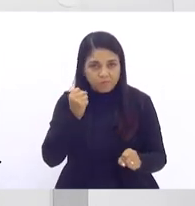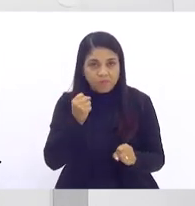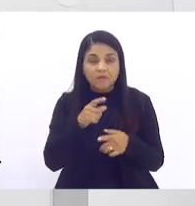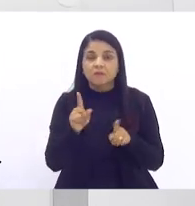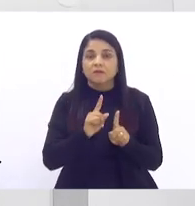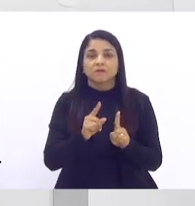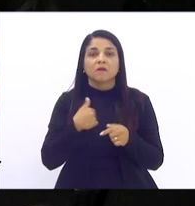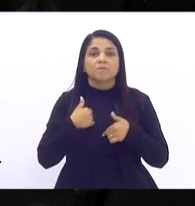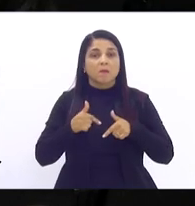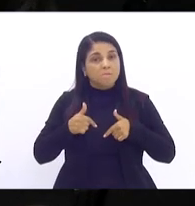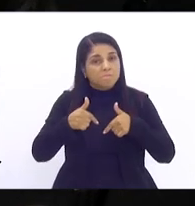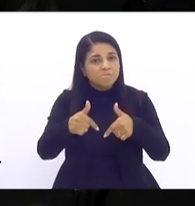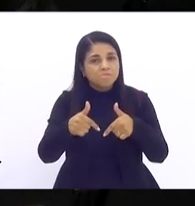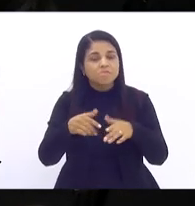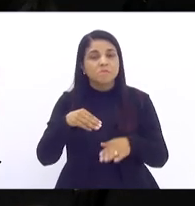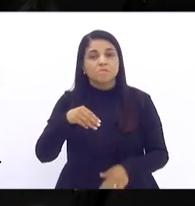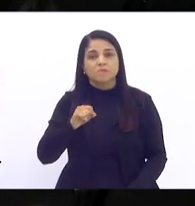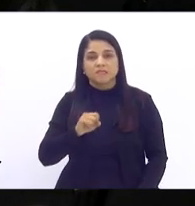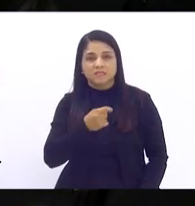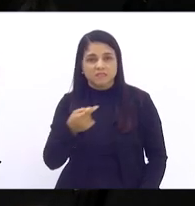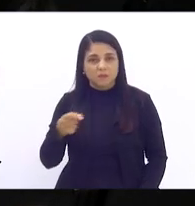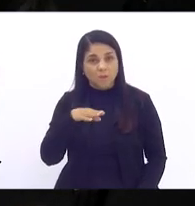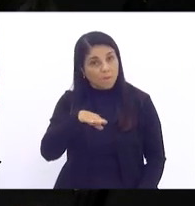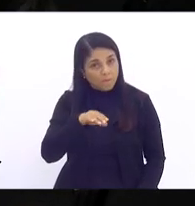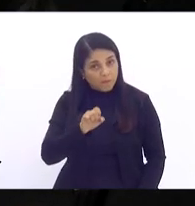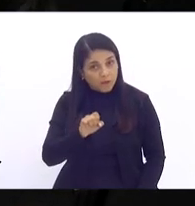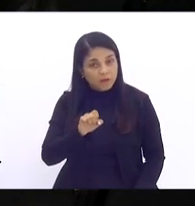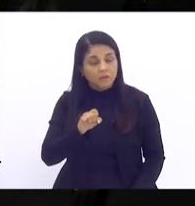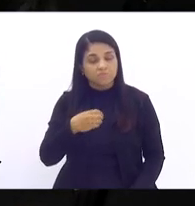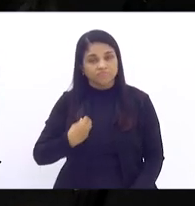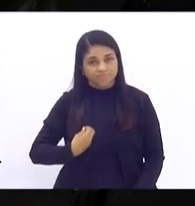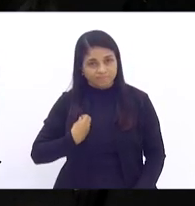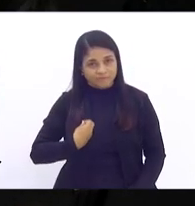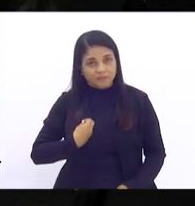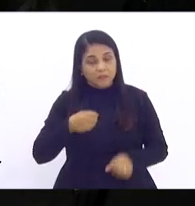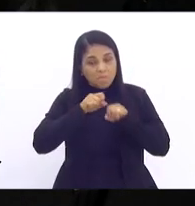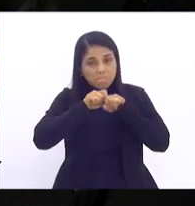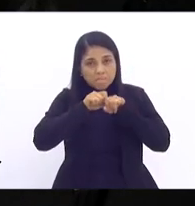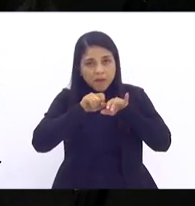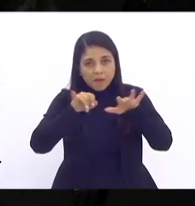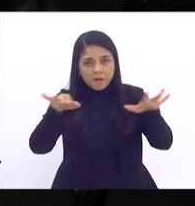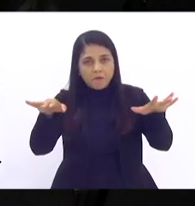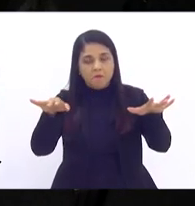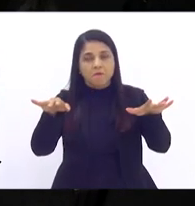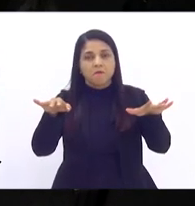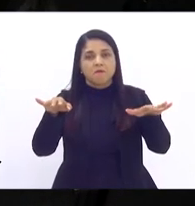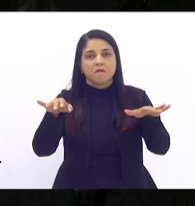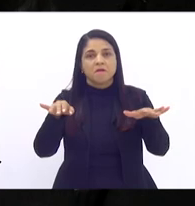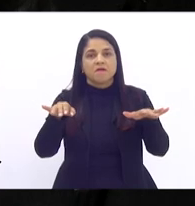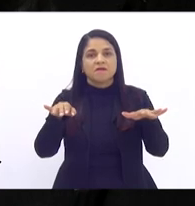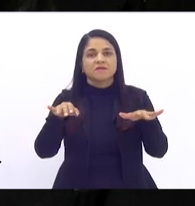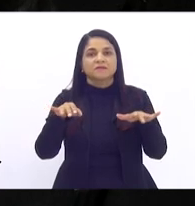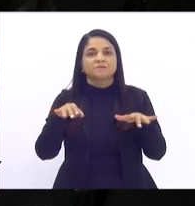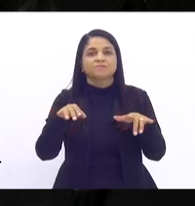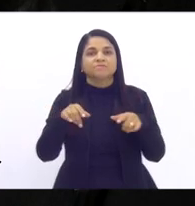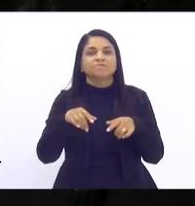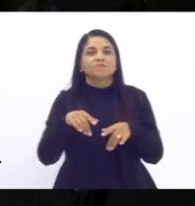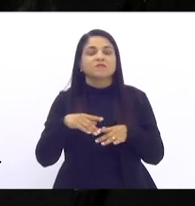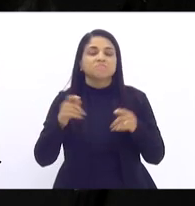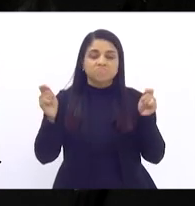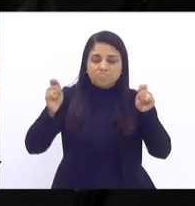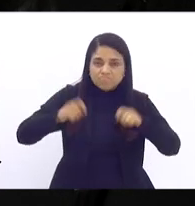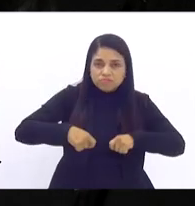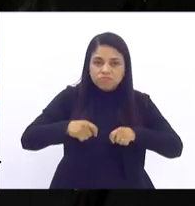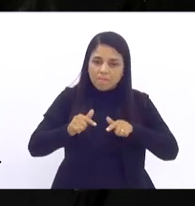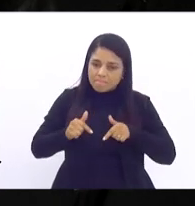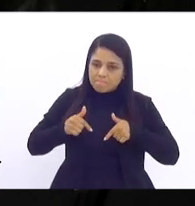a minha missão de mãe nesta vida é esta difundir divulgar a causa e fazer todo o possível